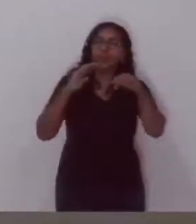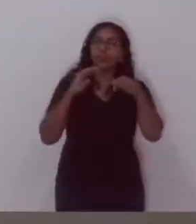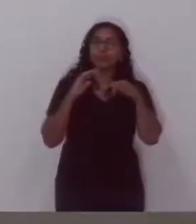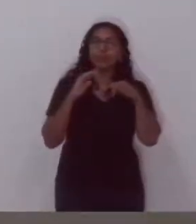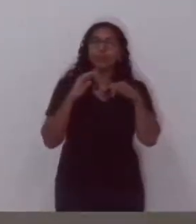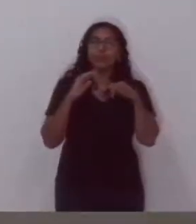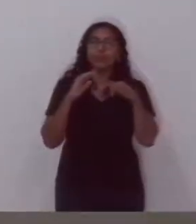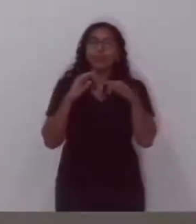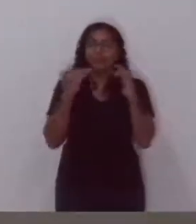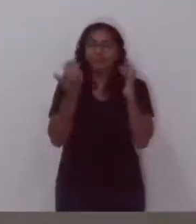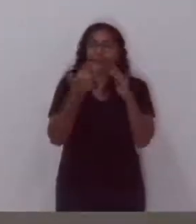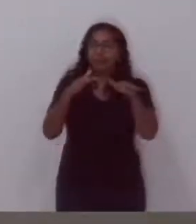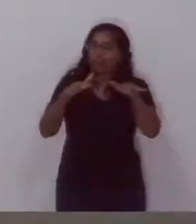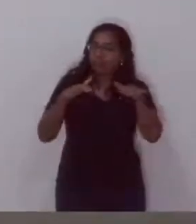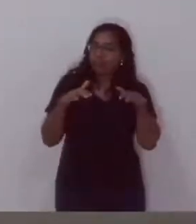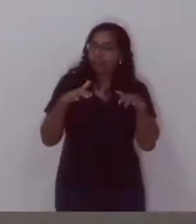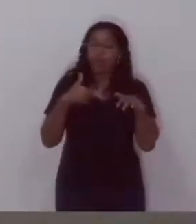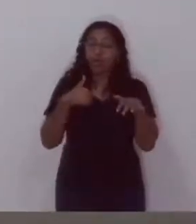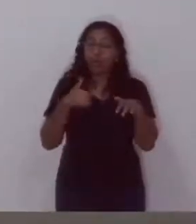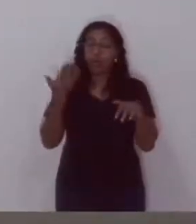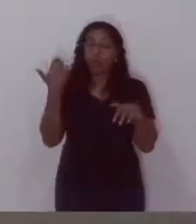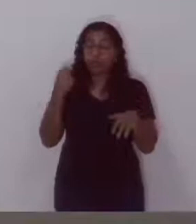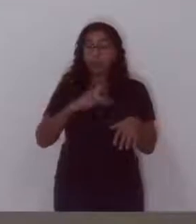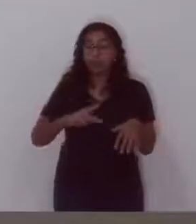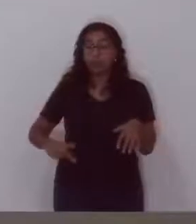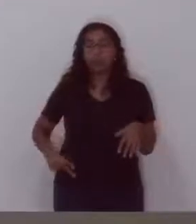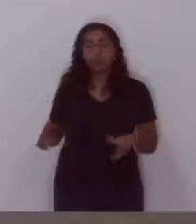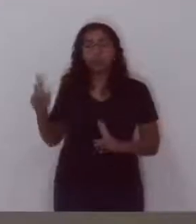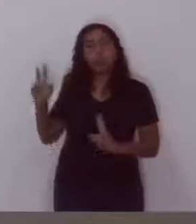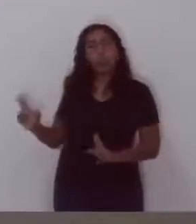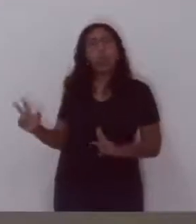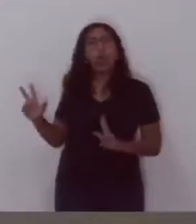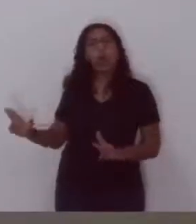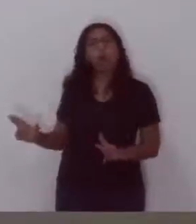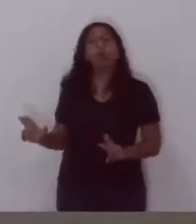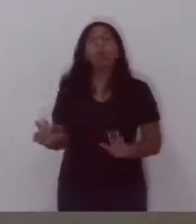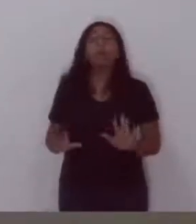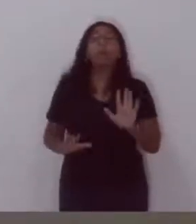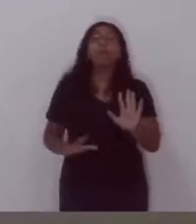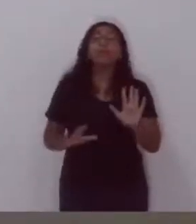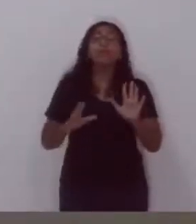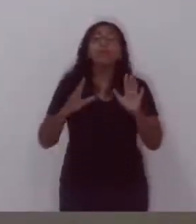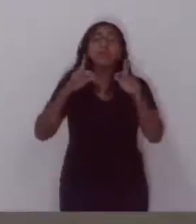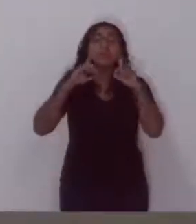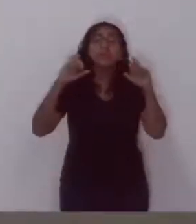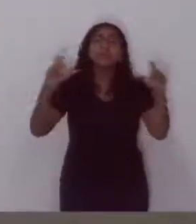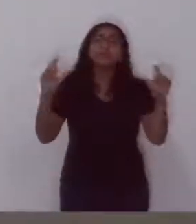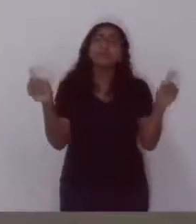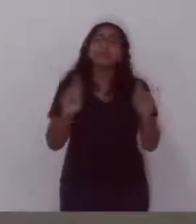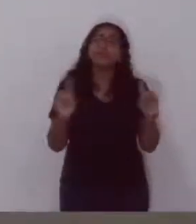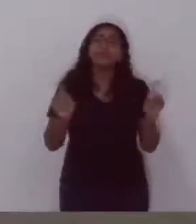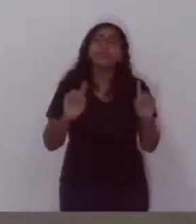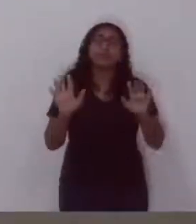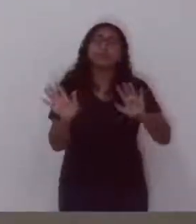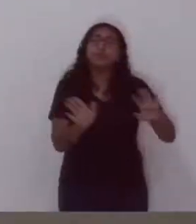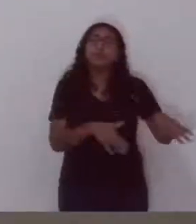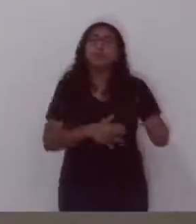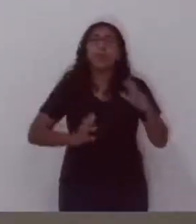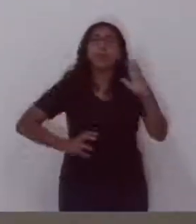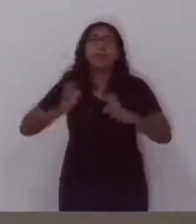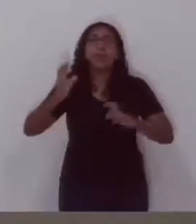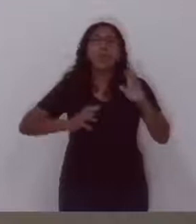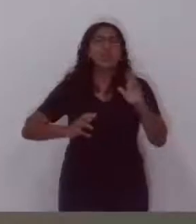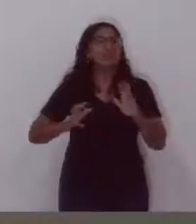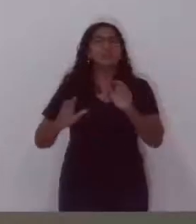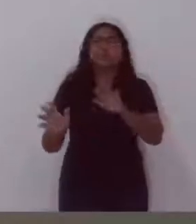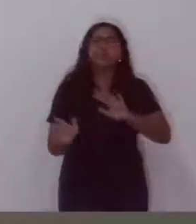presidente também tinha a mesma linha, mas contra a violência nós temos que propor a paz. Será que brigar